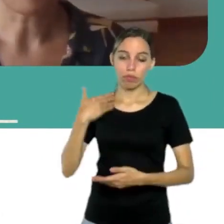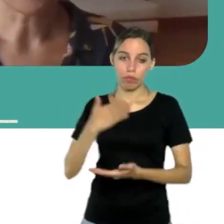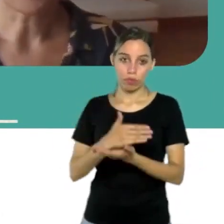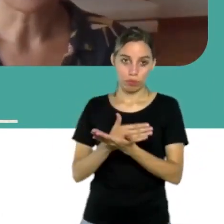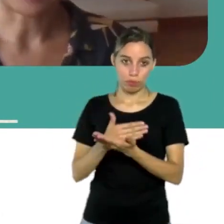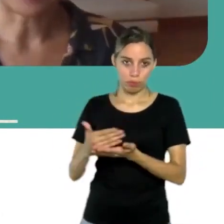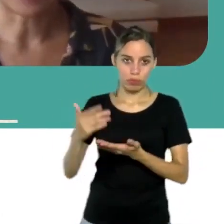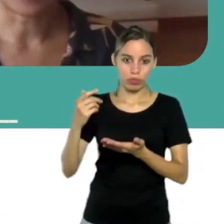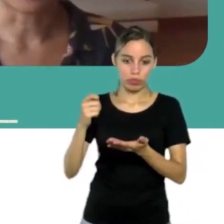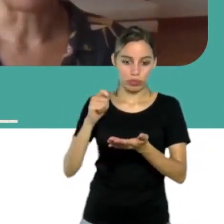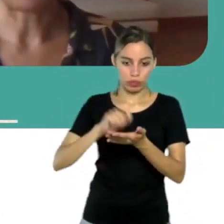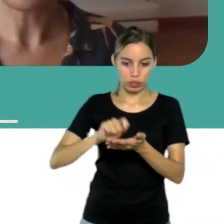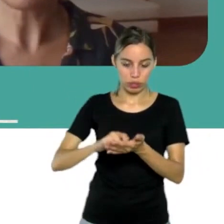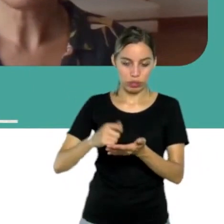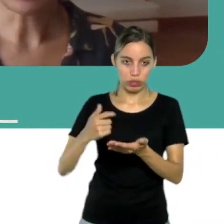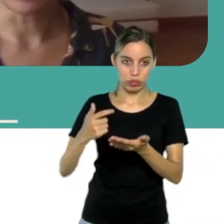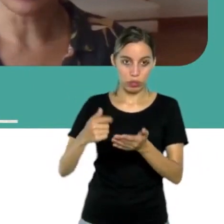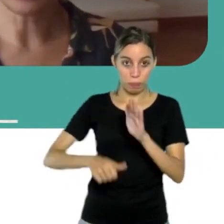né?